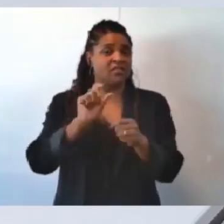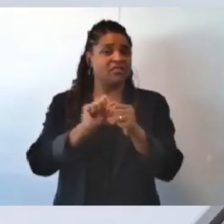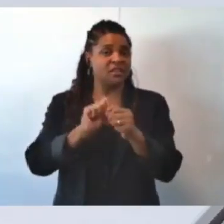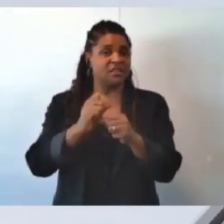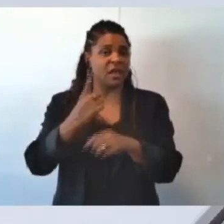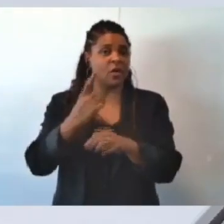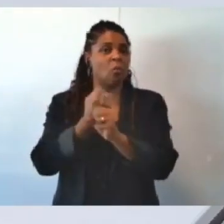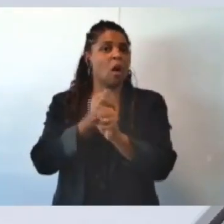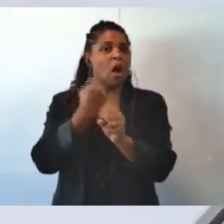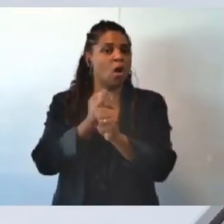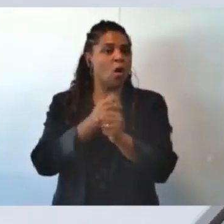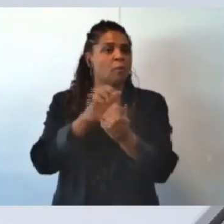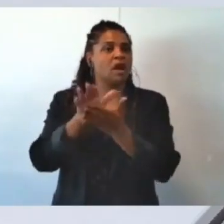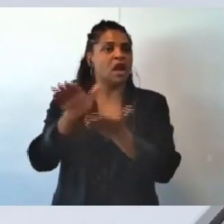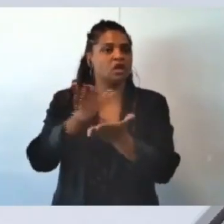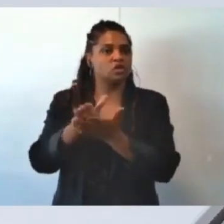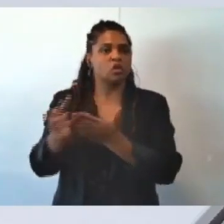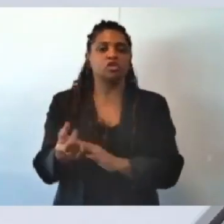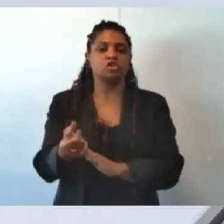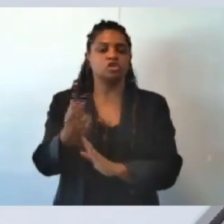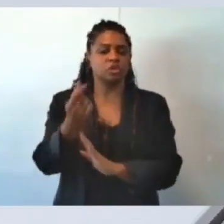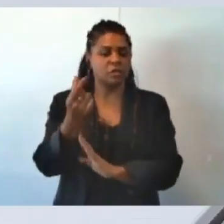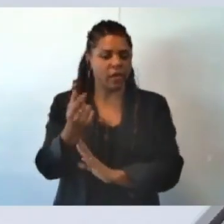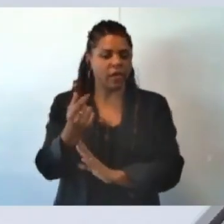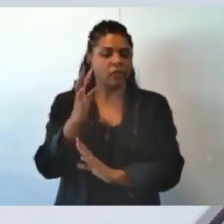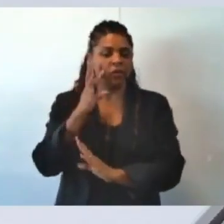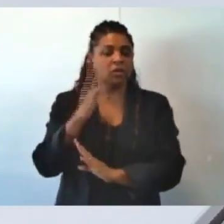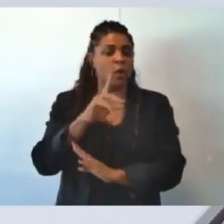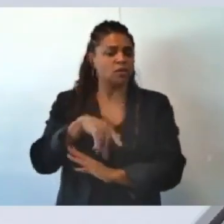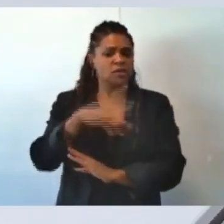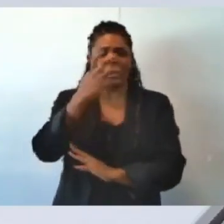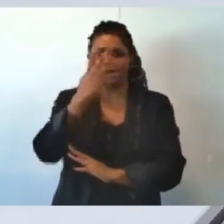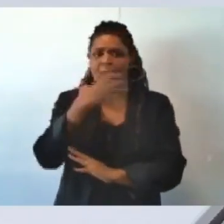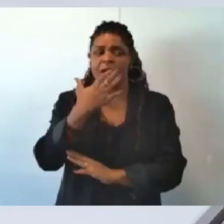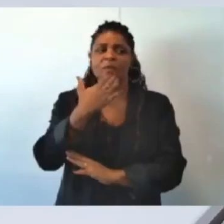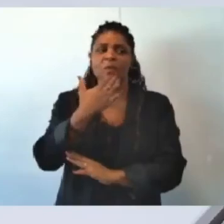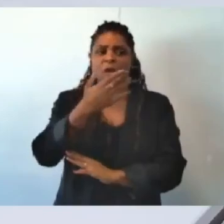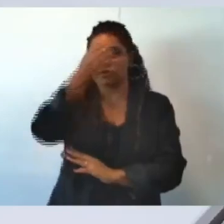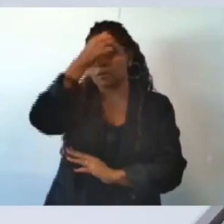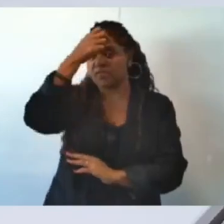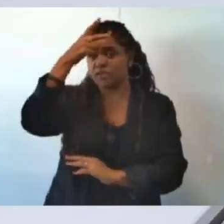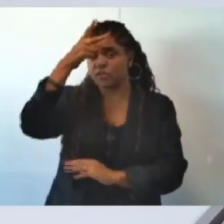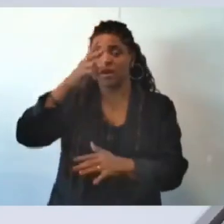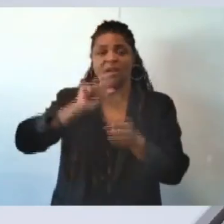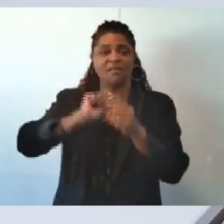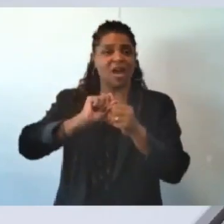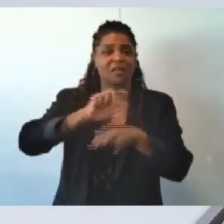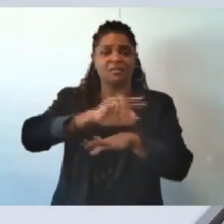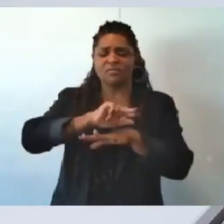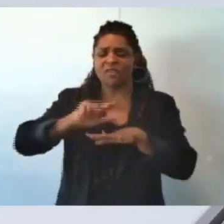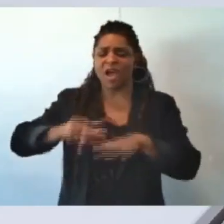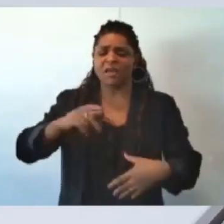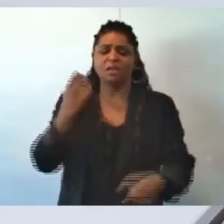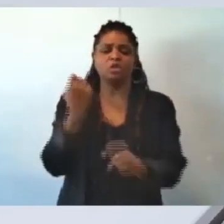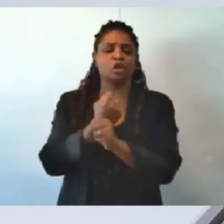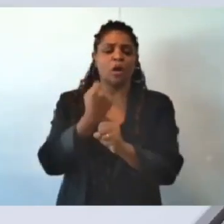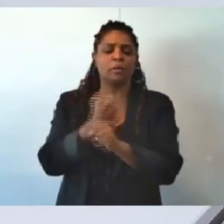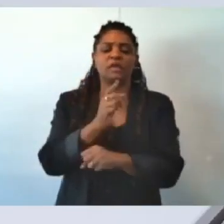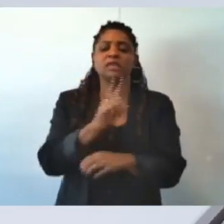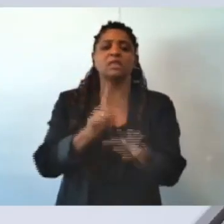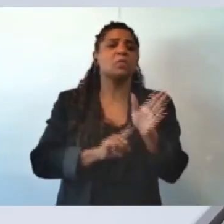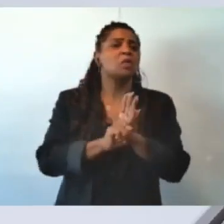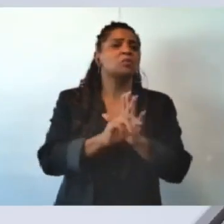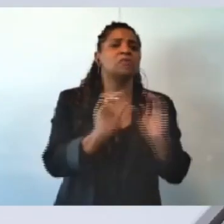dinheiro. E eu acho que é muito sério quando a prefeitura faz várias obras que não consulta os moradores. E a